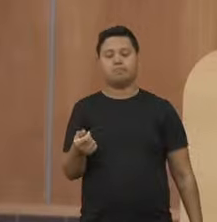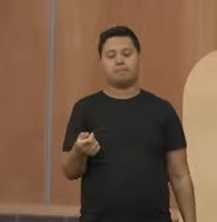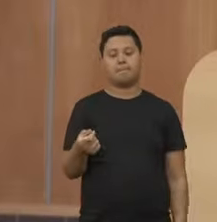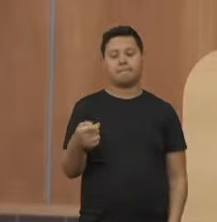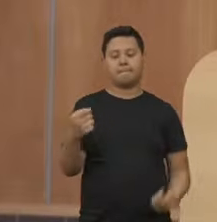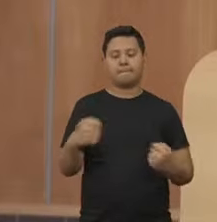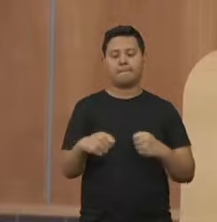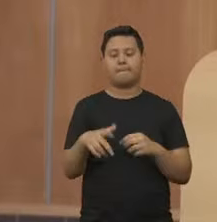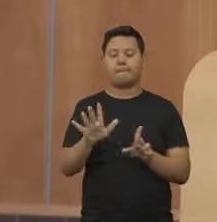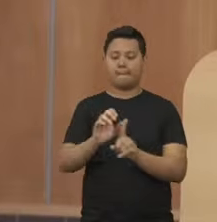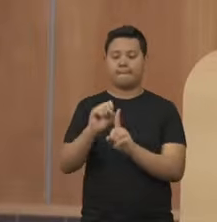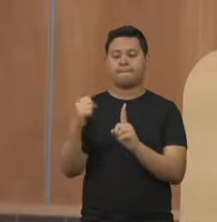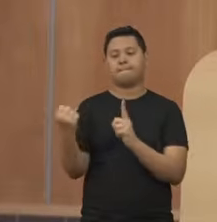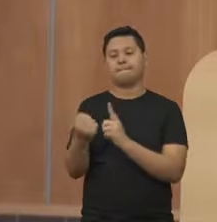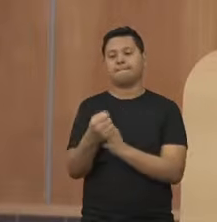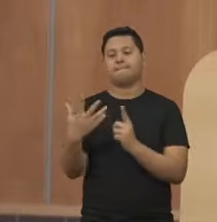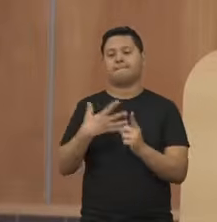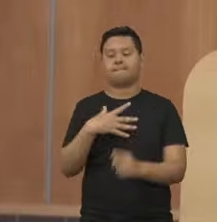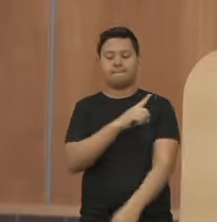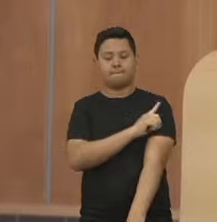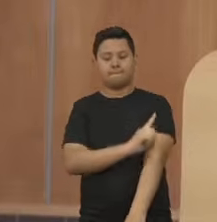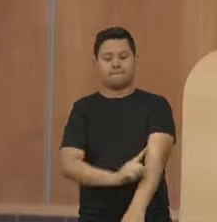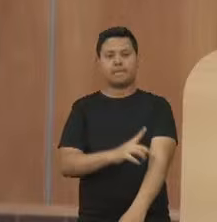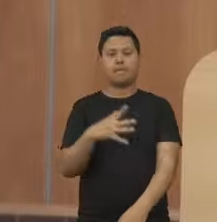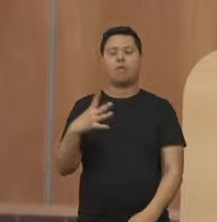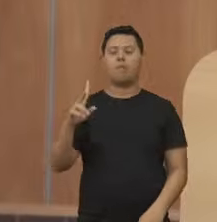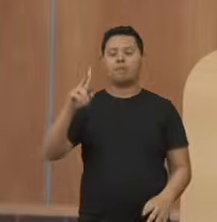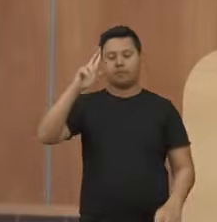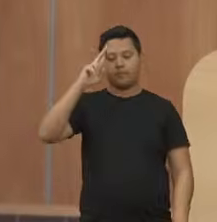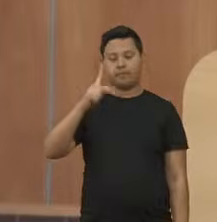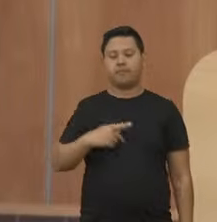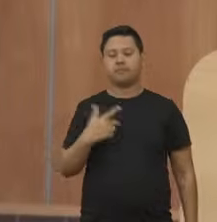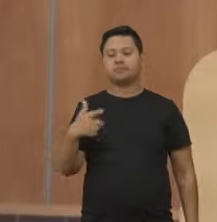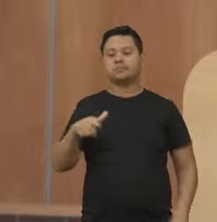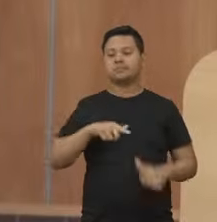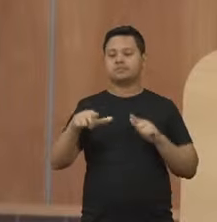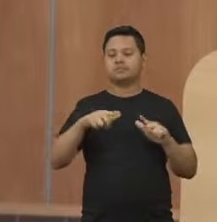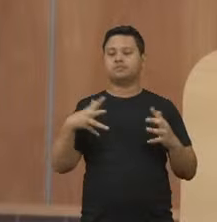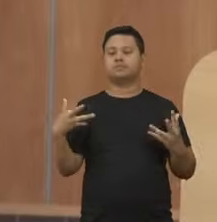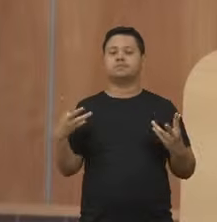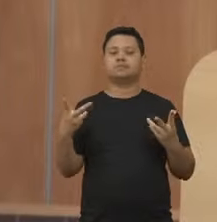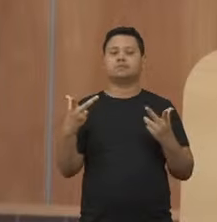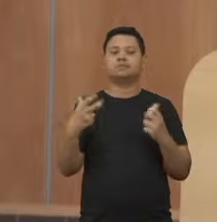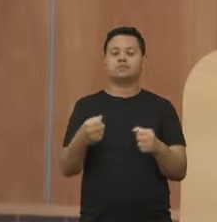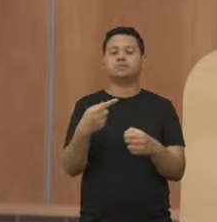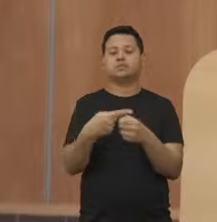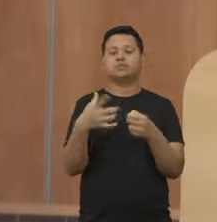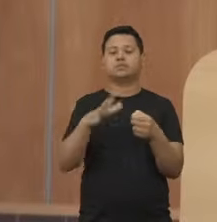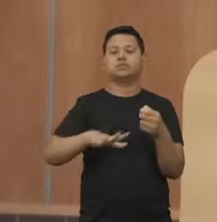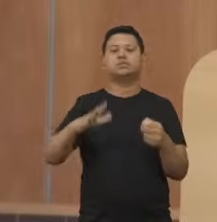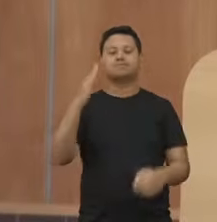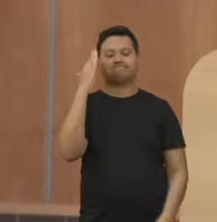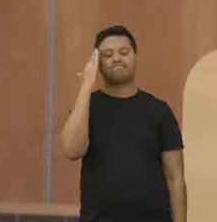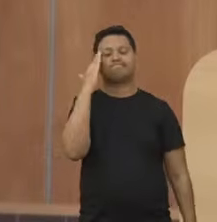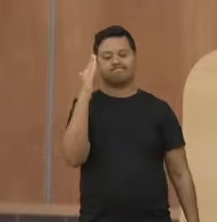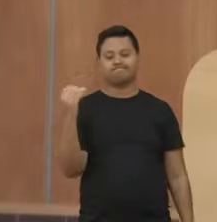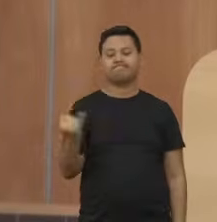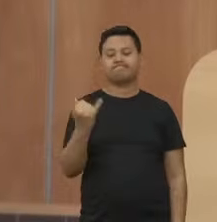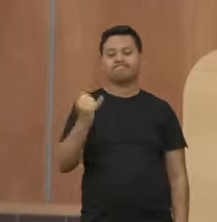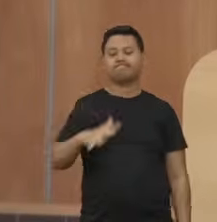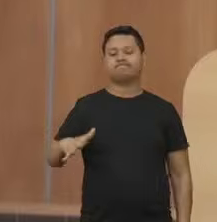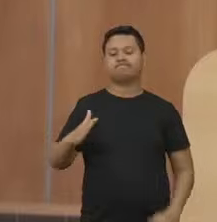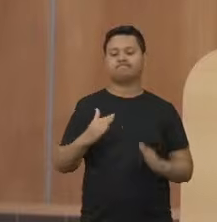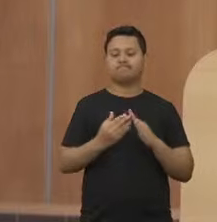questão social, uma questão de dignidade humana. Então, um trabalho belíssimo pela cidade. A gente sabe o quanto que a habitação é